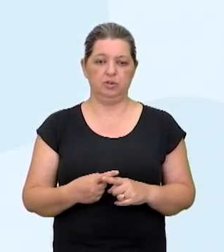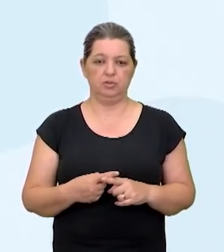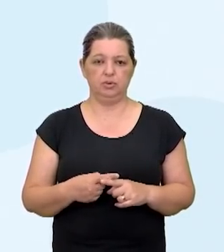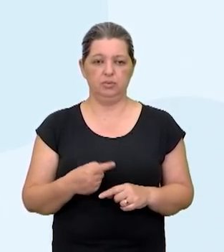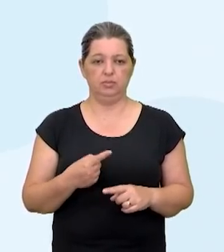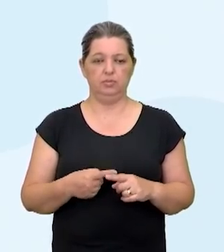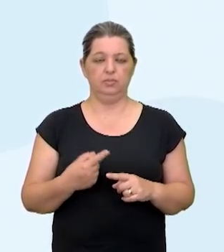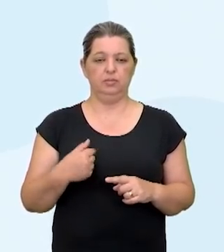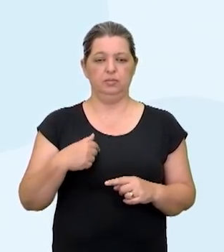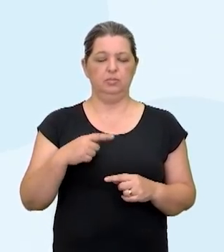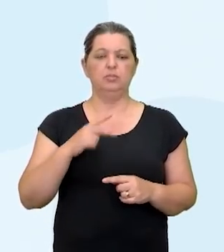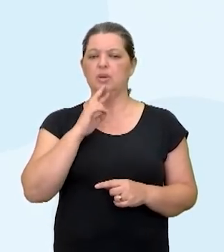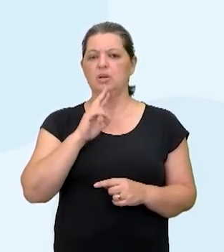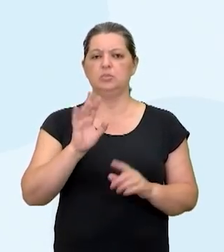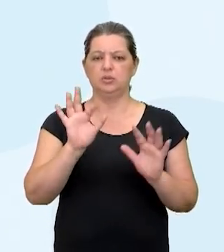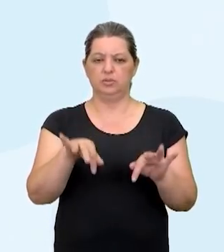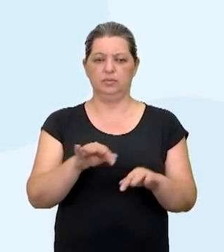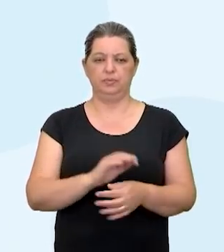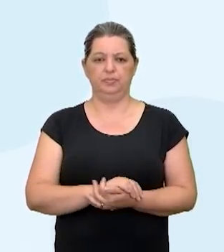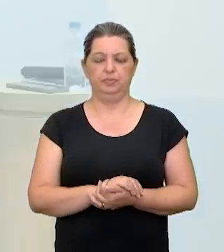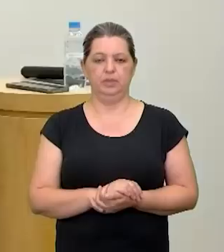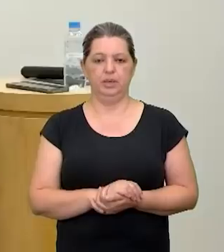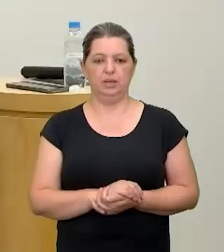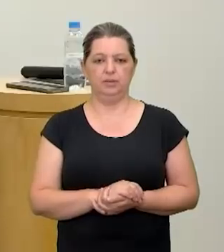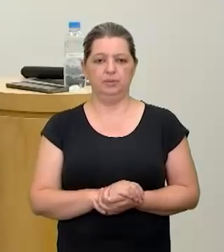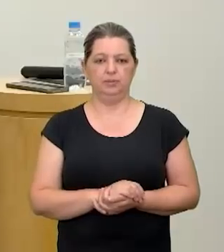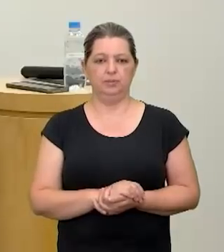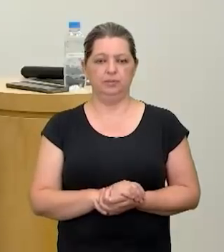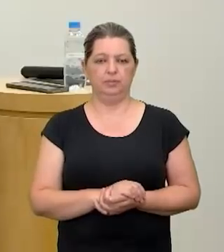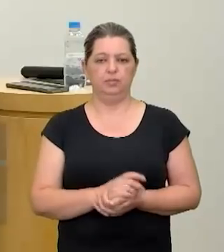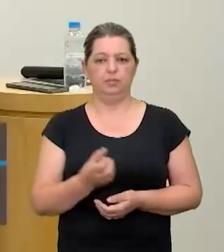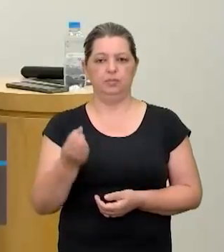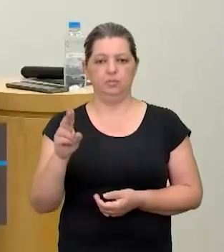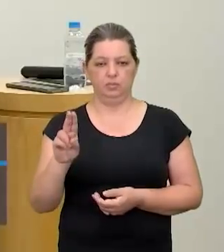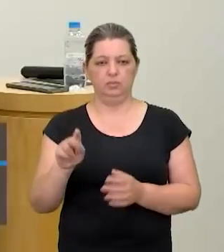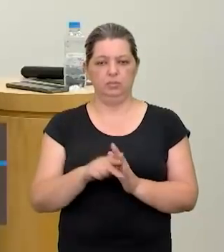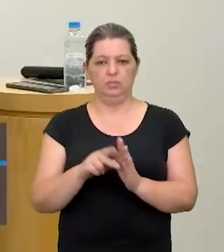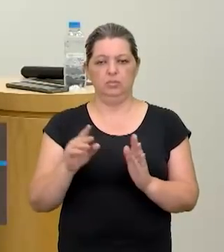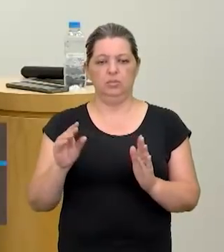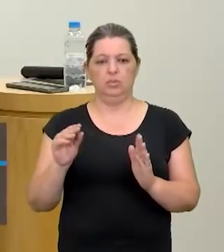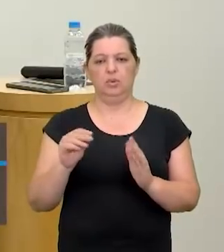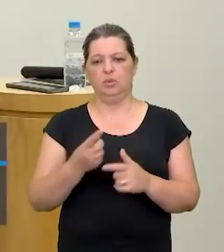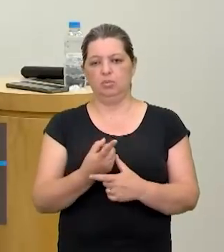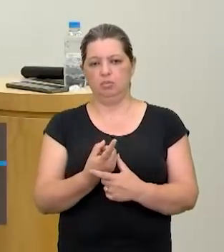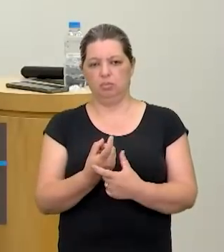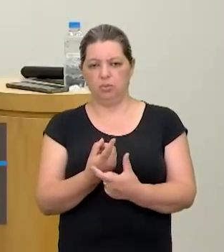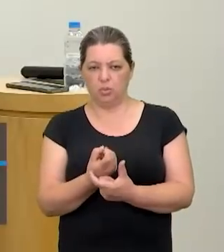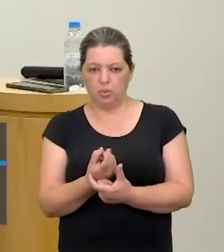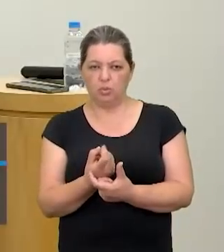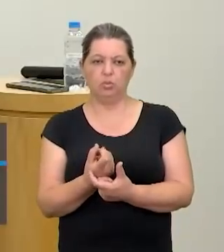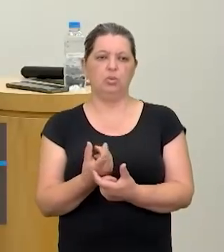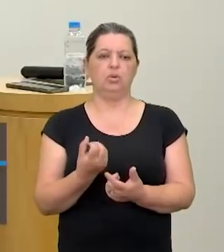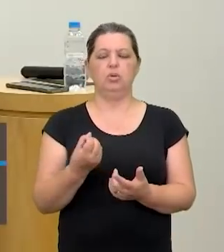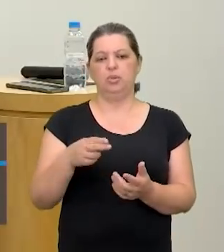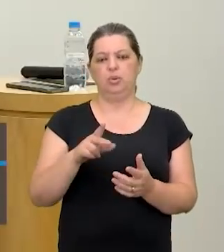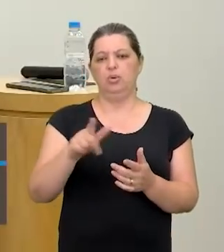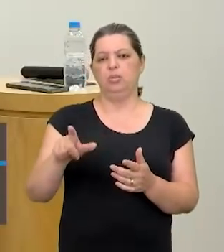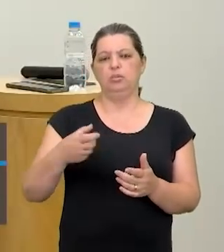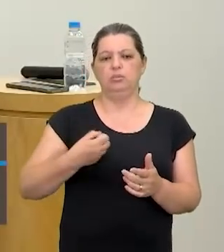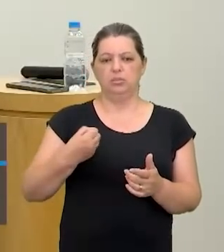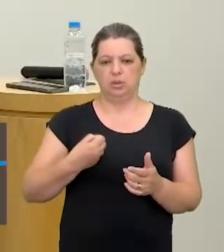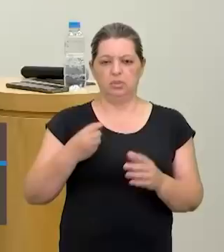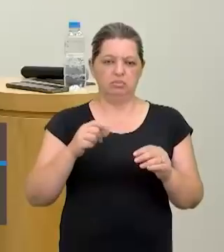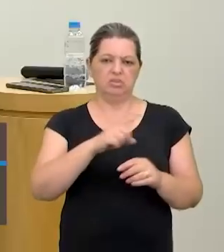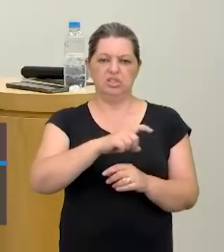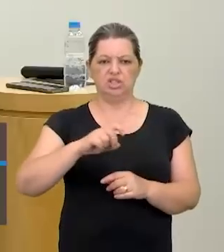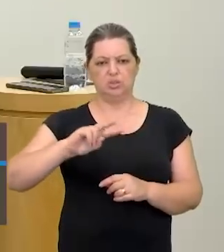mas que resposta que eu vou te dar lá no final? Você pode colocar ou qual é o monômio que você somou, ou você pode colocar como ficou seu produto notável lá,